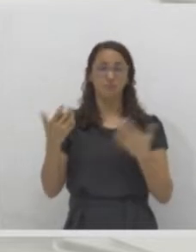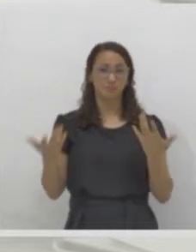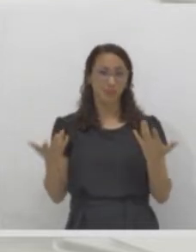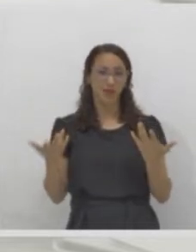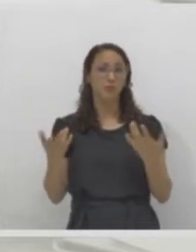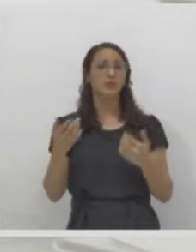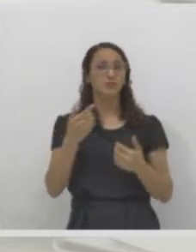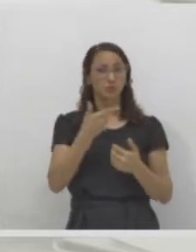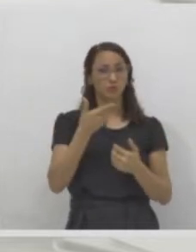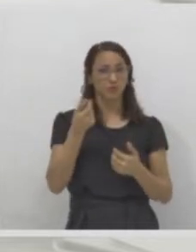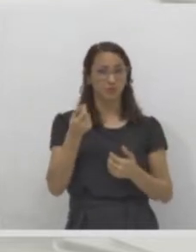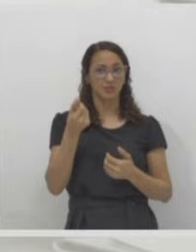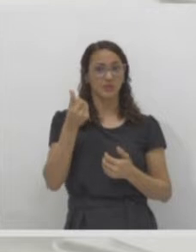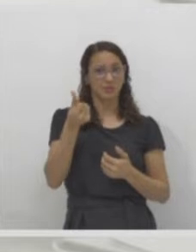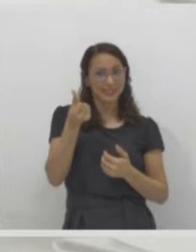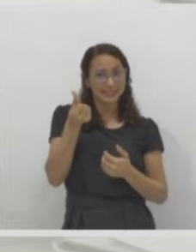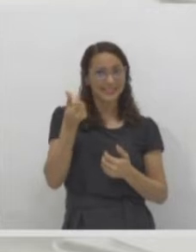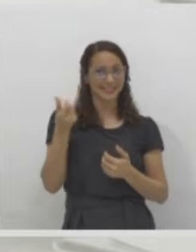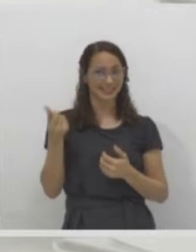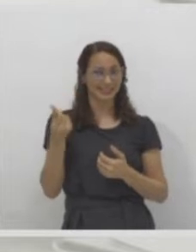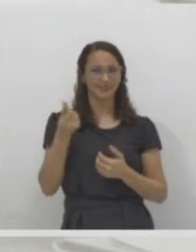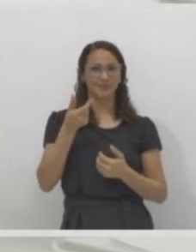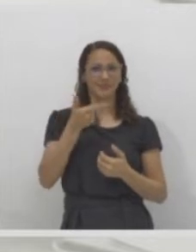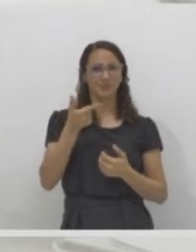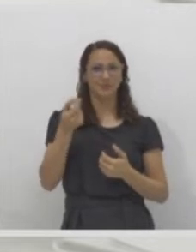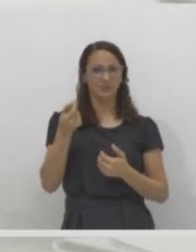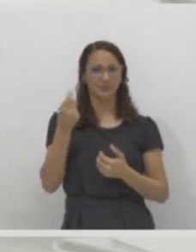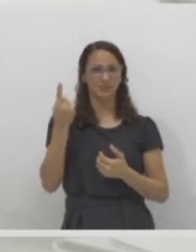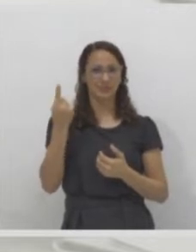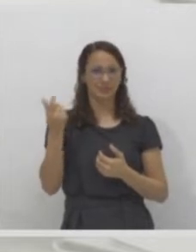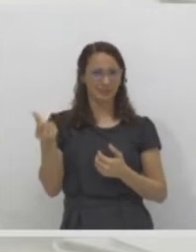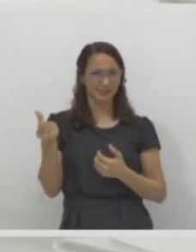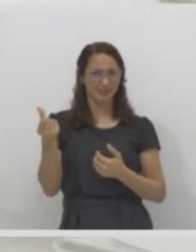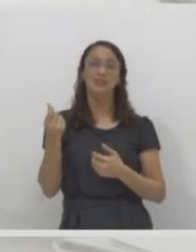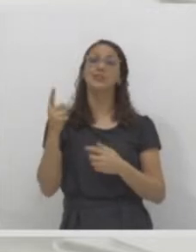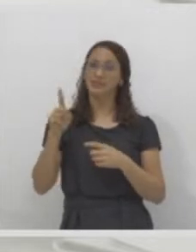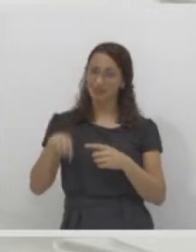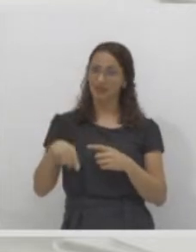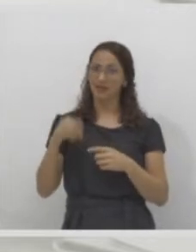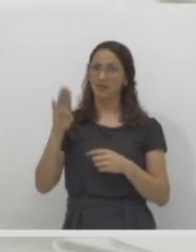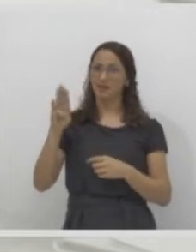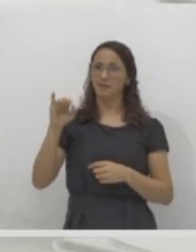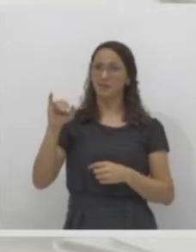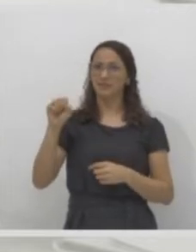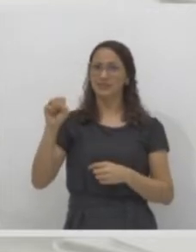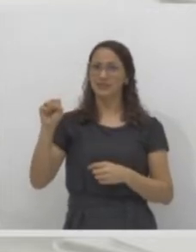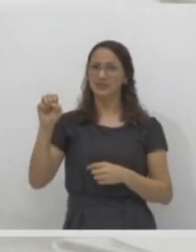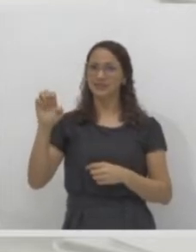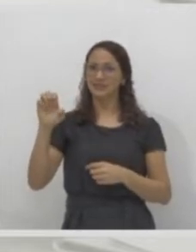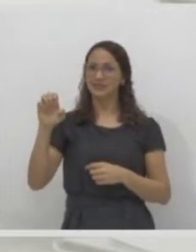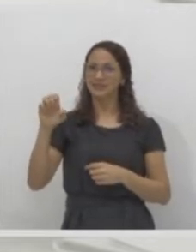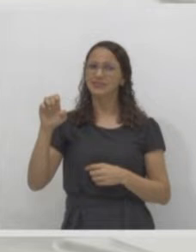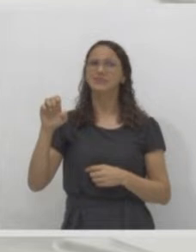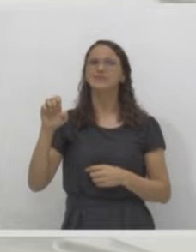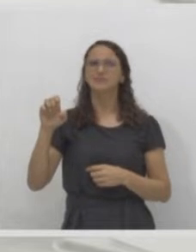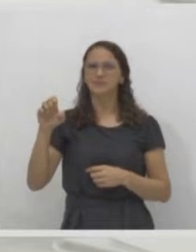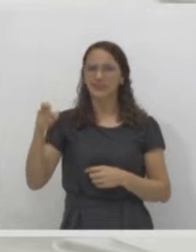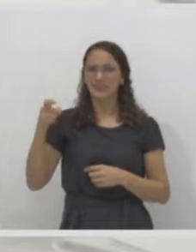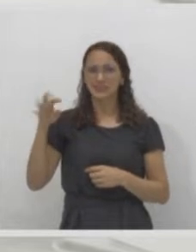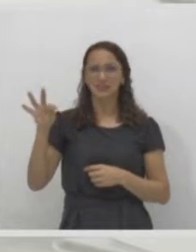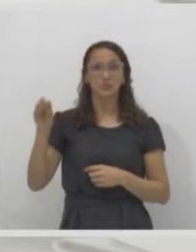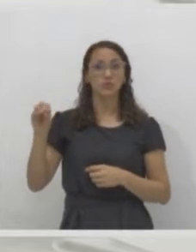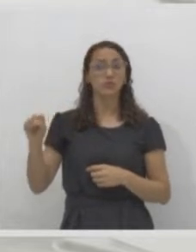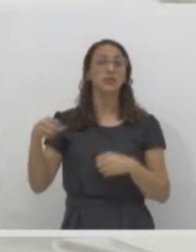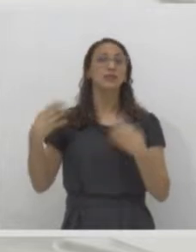questão. 2016 foi um ano bissexto. Então, qual é a ideia? Se acontece de 4 em 4 anos o ano bissexto, depois